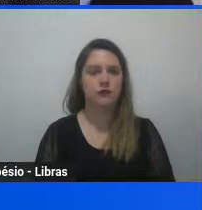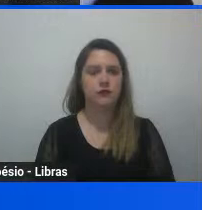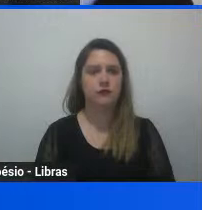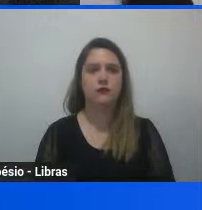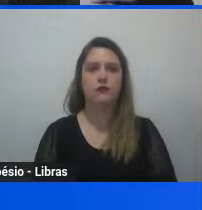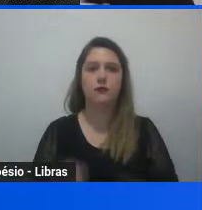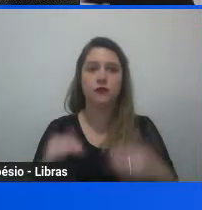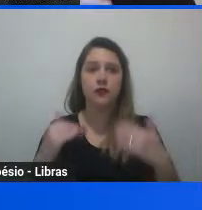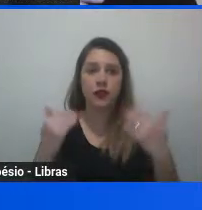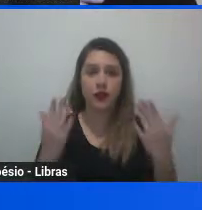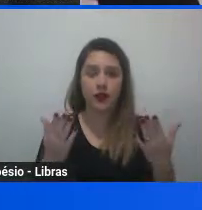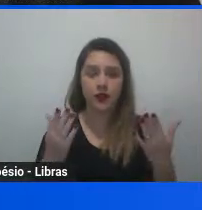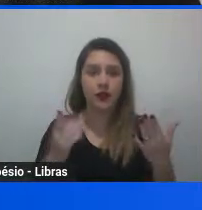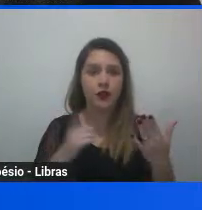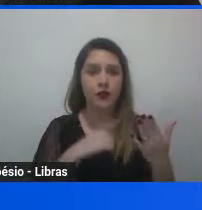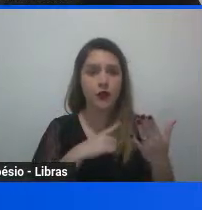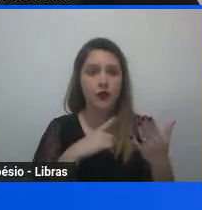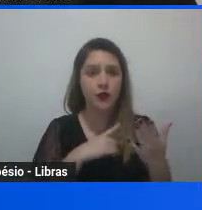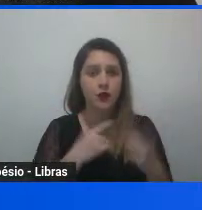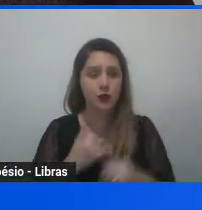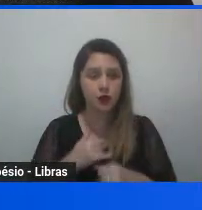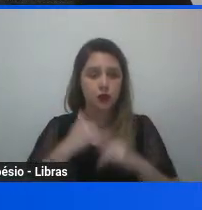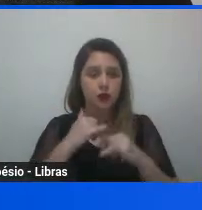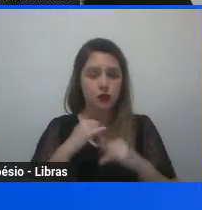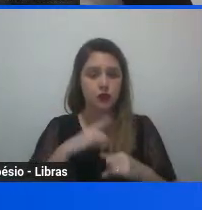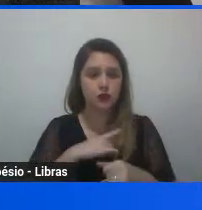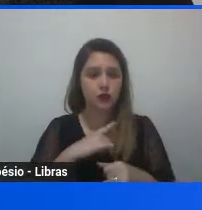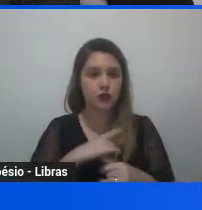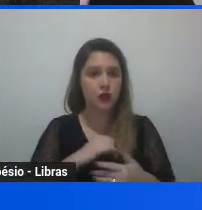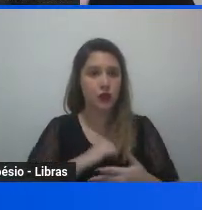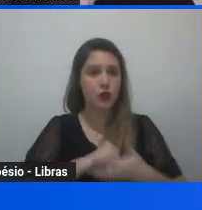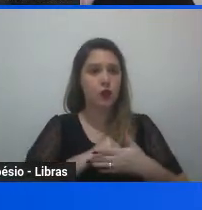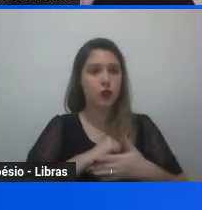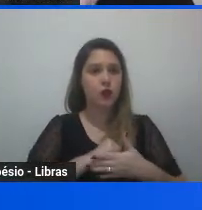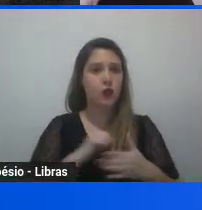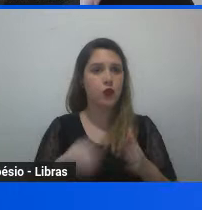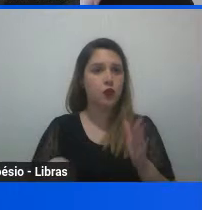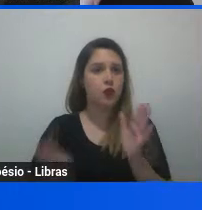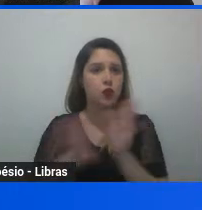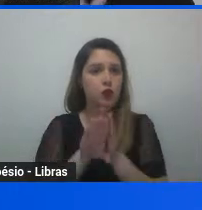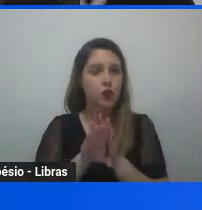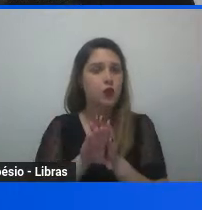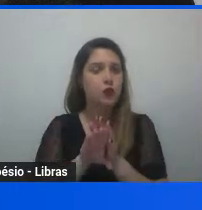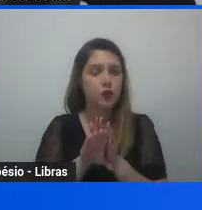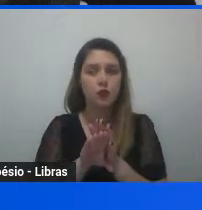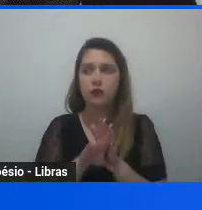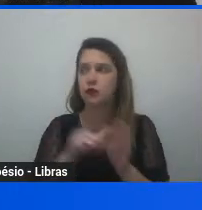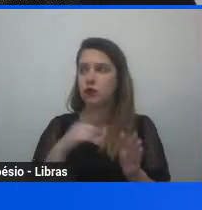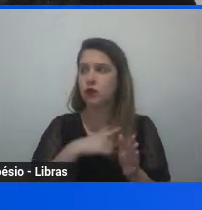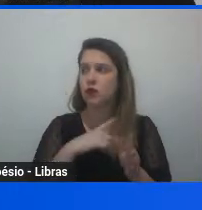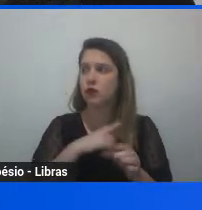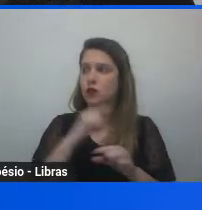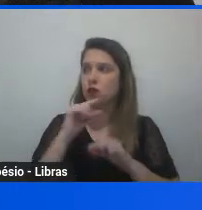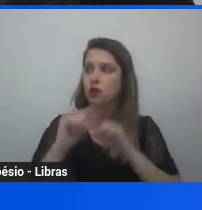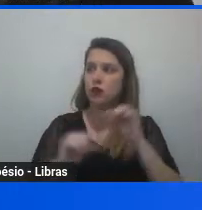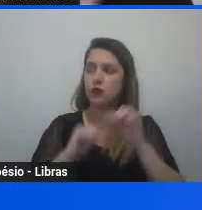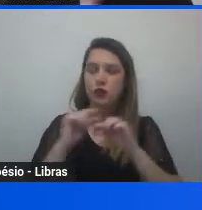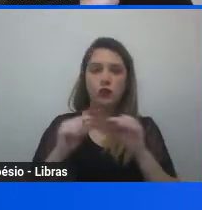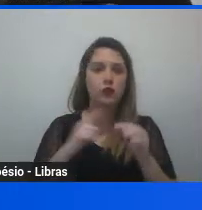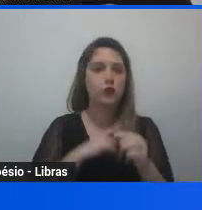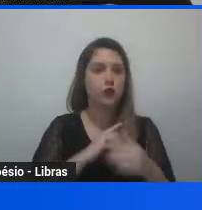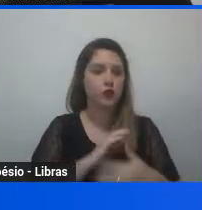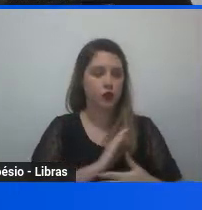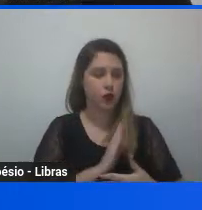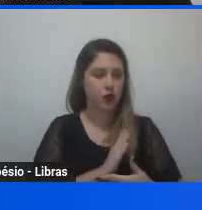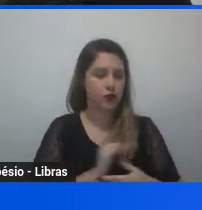Caso eu disparo o choque e tenha contração cardíaca, eu vou checar pulso. Tendo pulso, significa que o coração voltou.